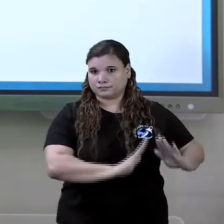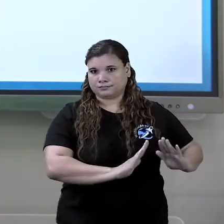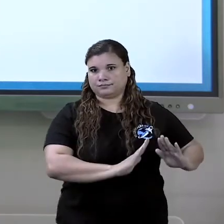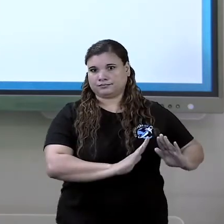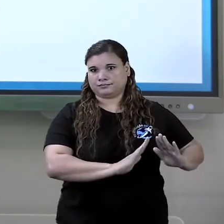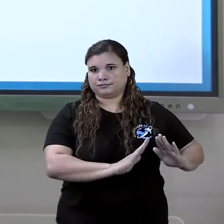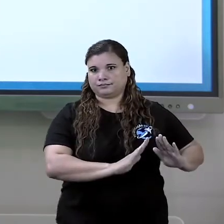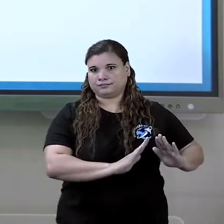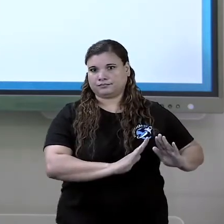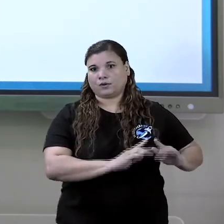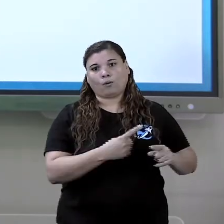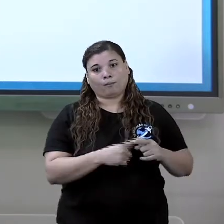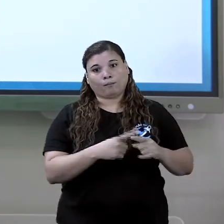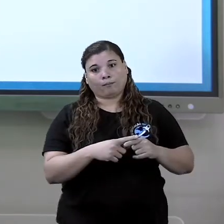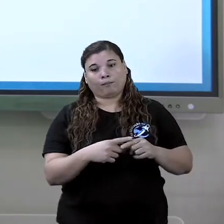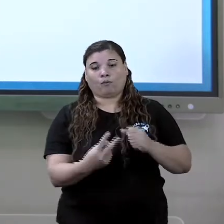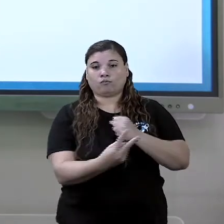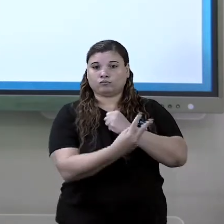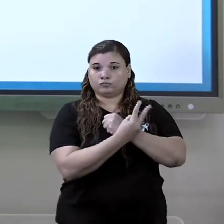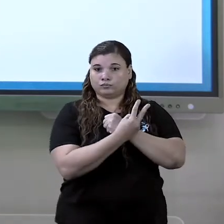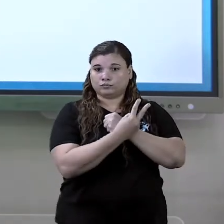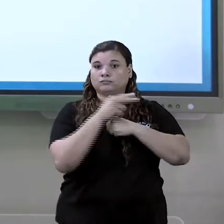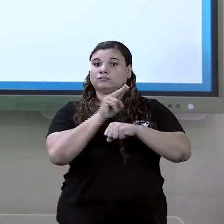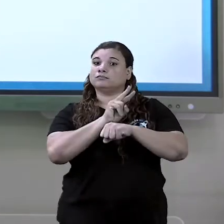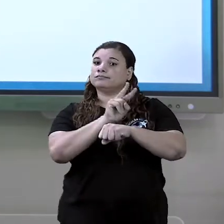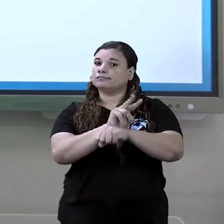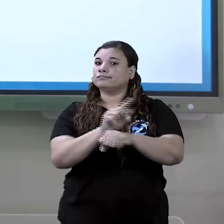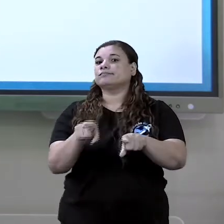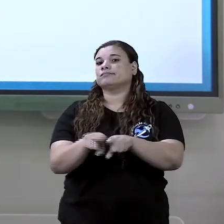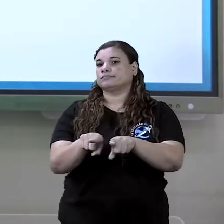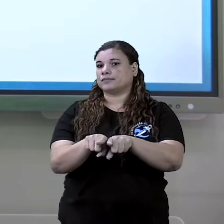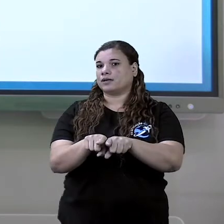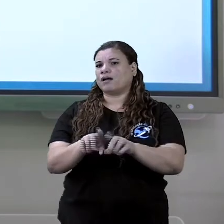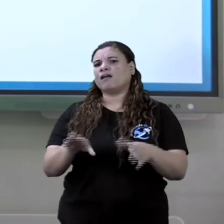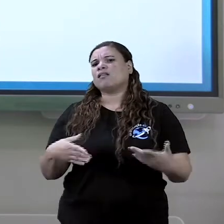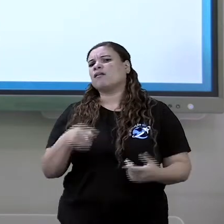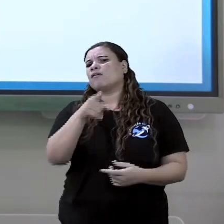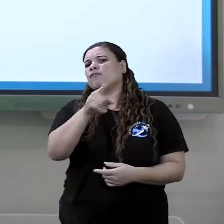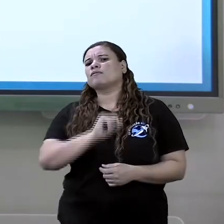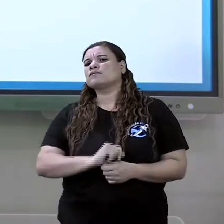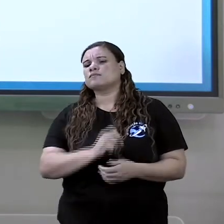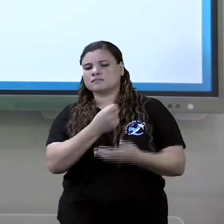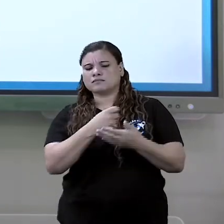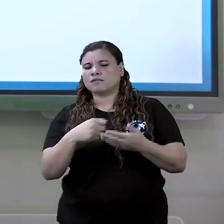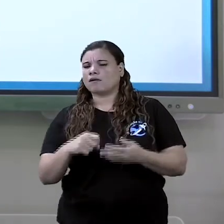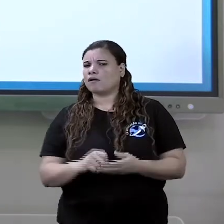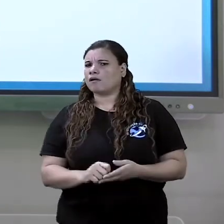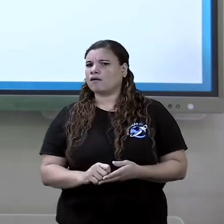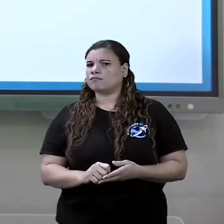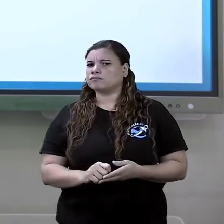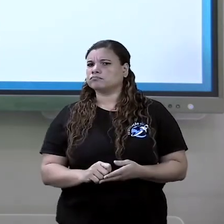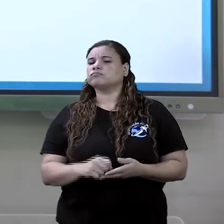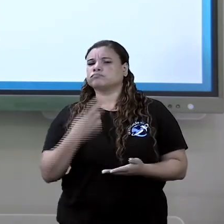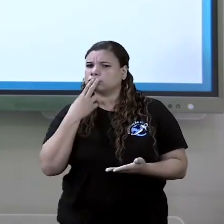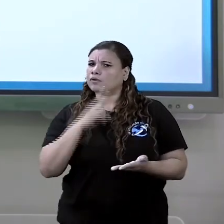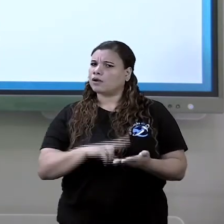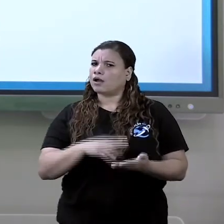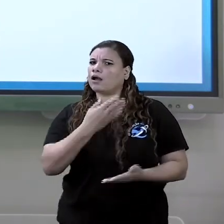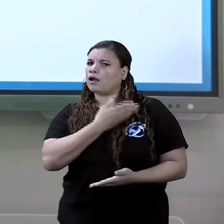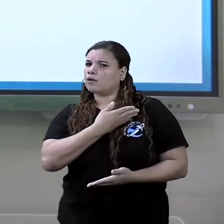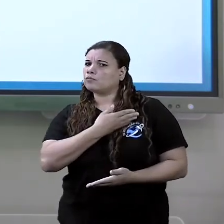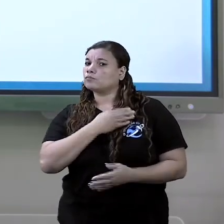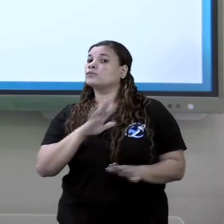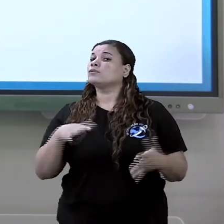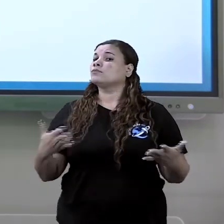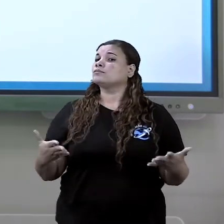outro. Que tal você escrever uma carta para o seu amigo? Não, esquece o WhatsApp